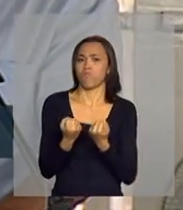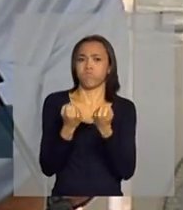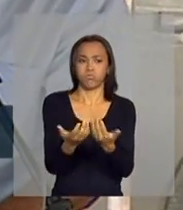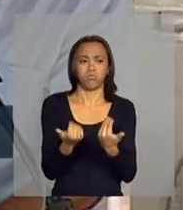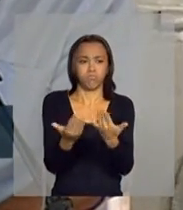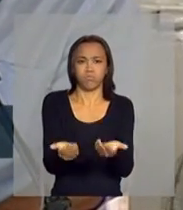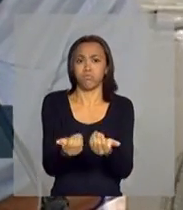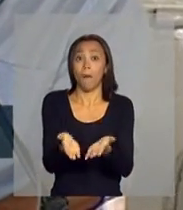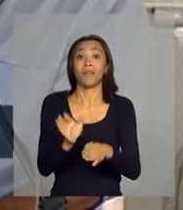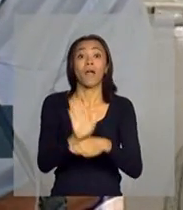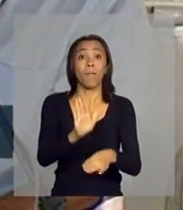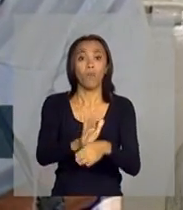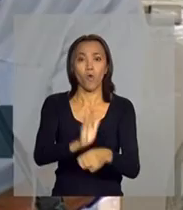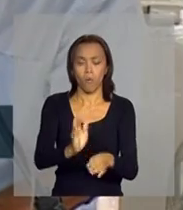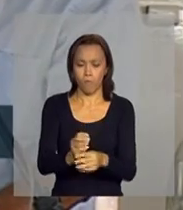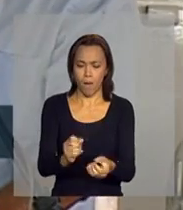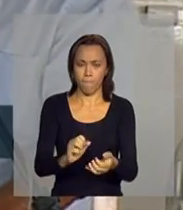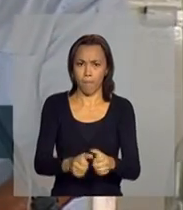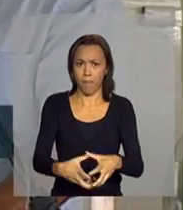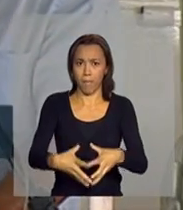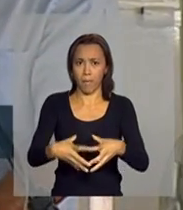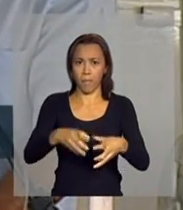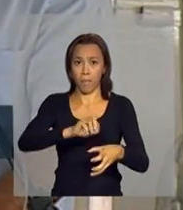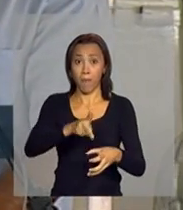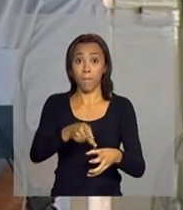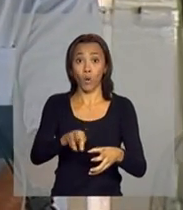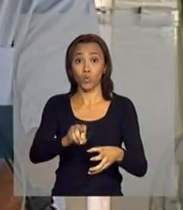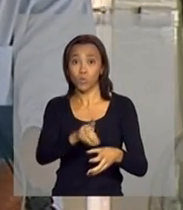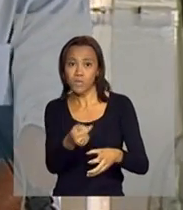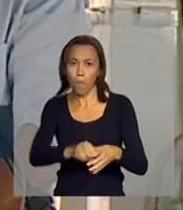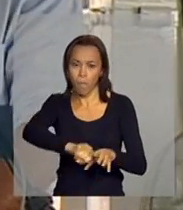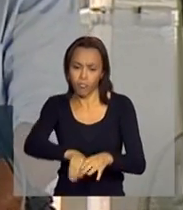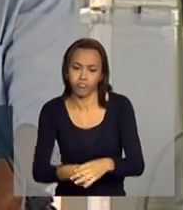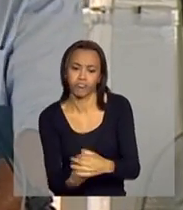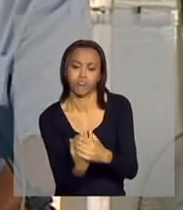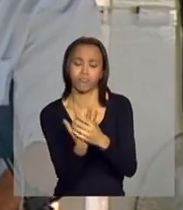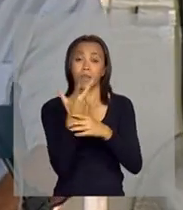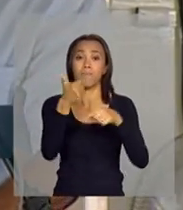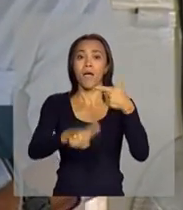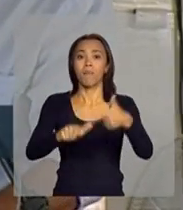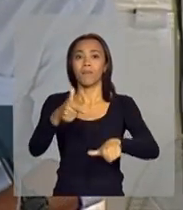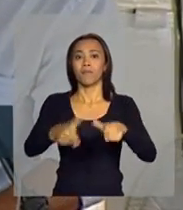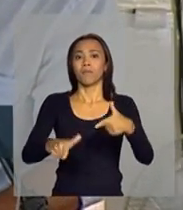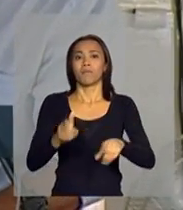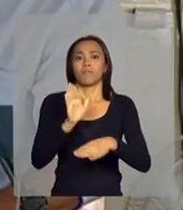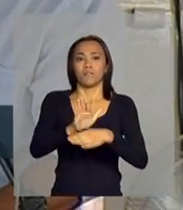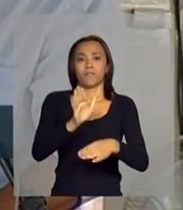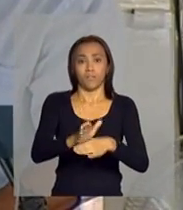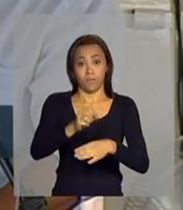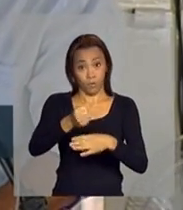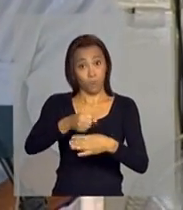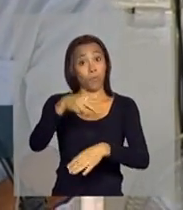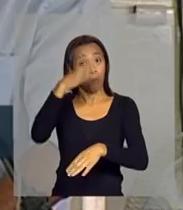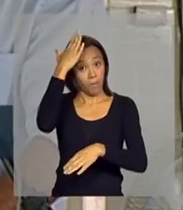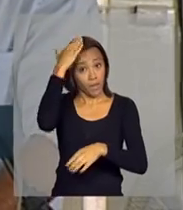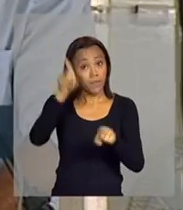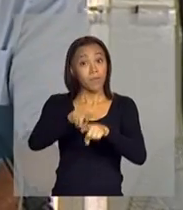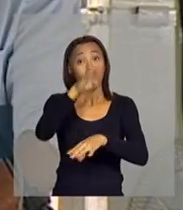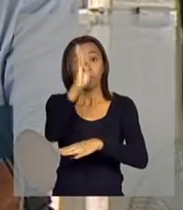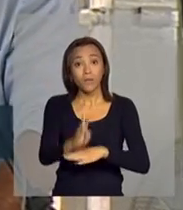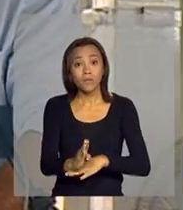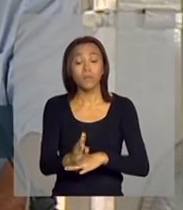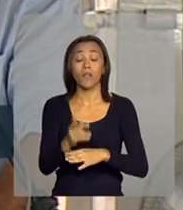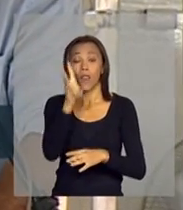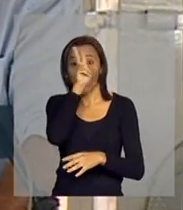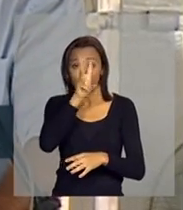para aumentar a sua produção e gerar ainda mais divisas ao Paraná e ao Brasil. Lembrando que o